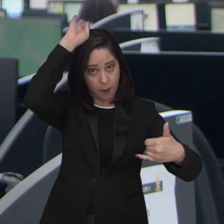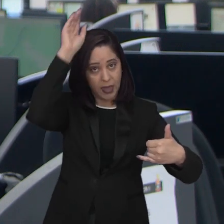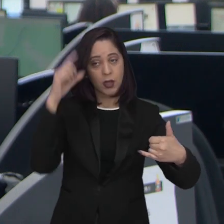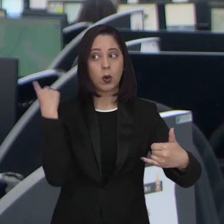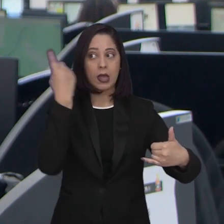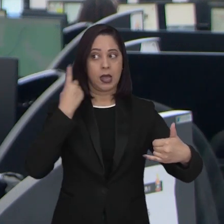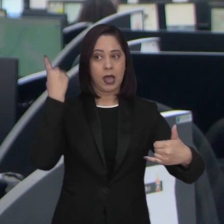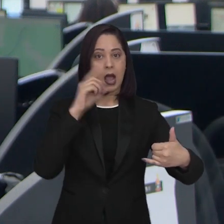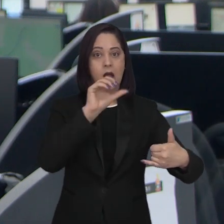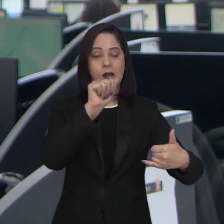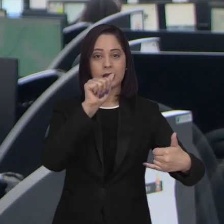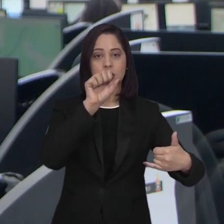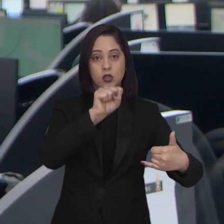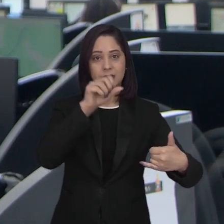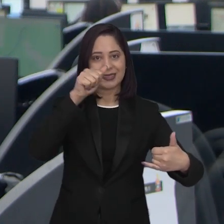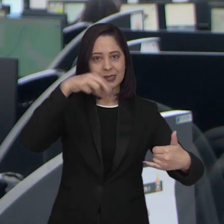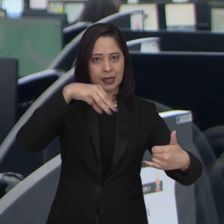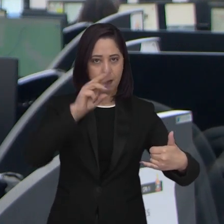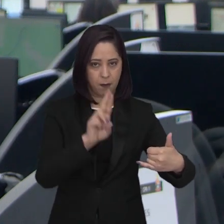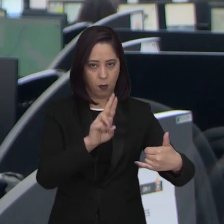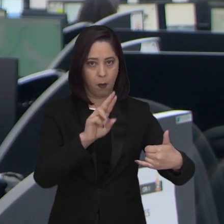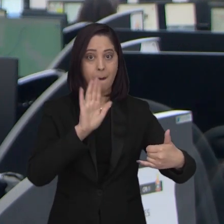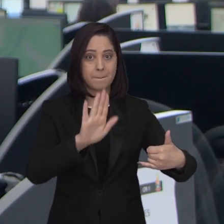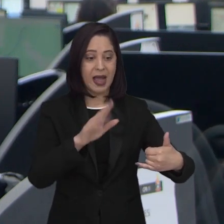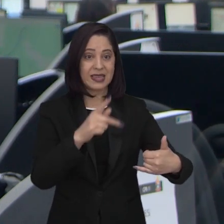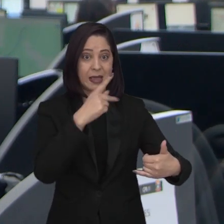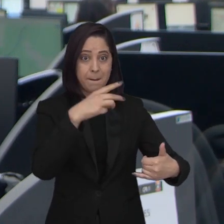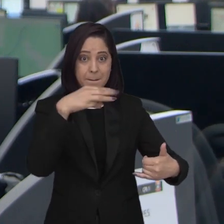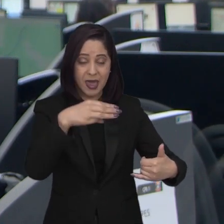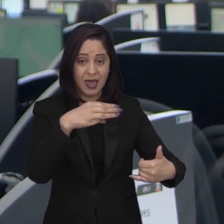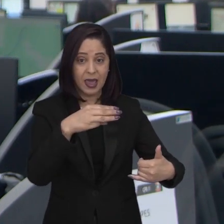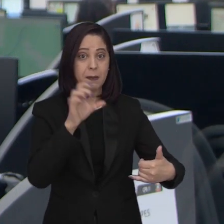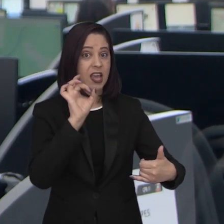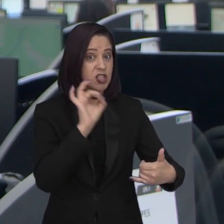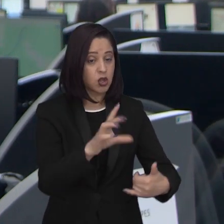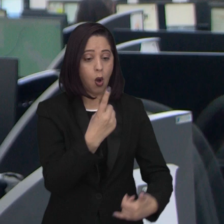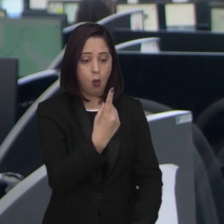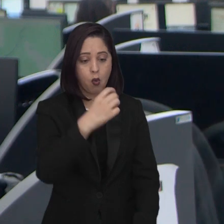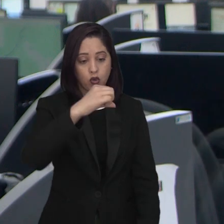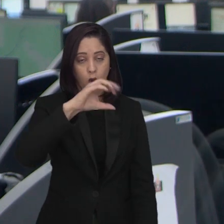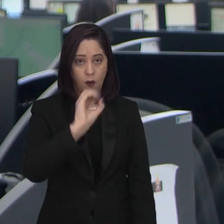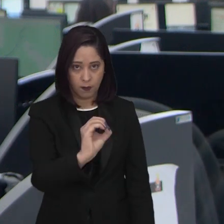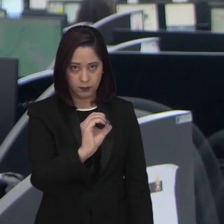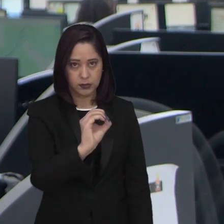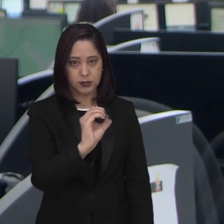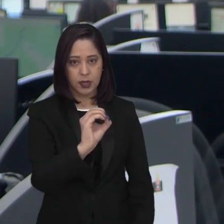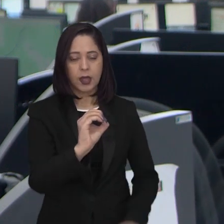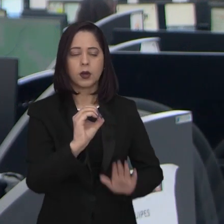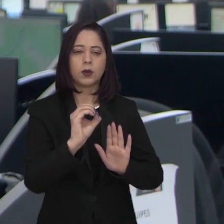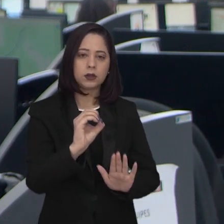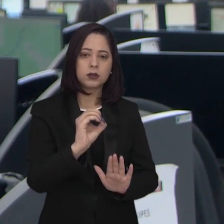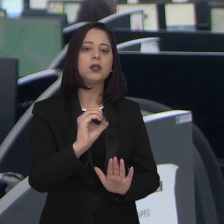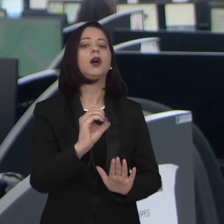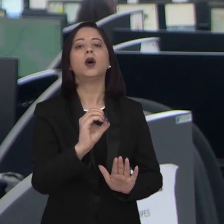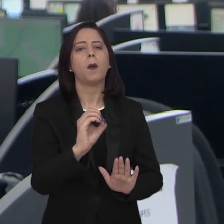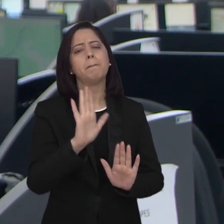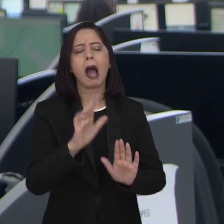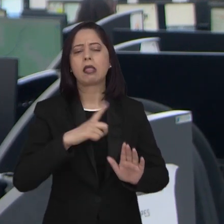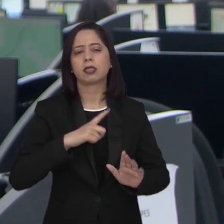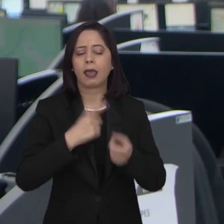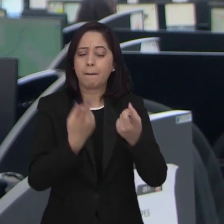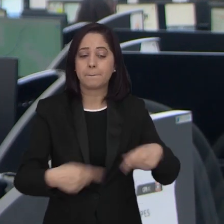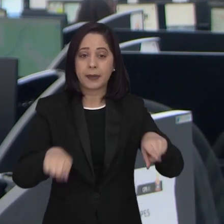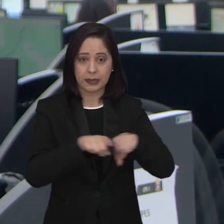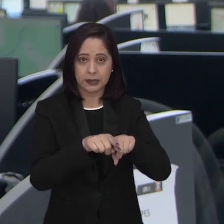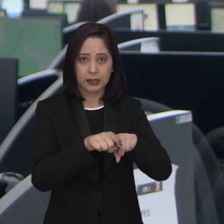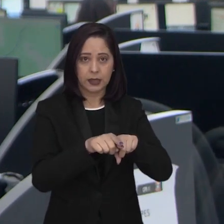ocorrências do SAMU. No entanto, a Polícia Militar ela faz o atendimento exclusivo do 190. Então nós trabalhamos aqui com convênios,